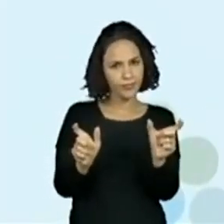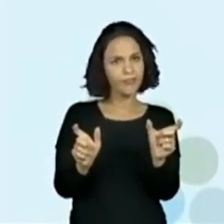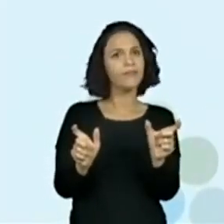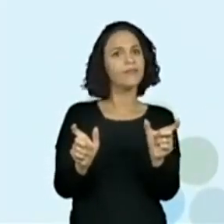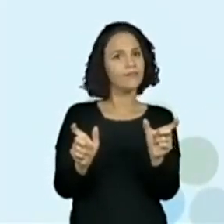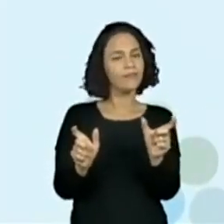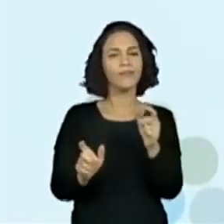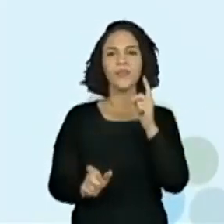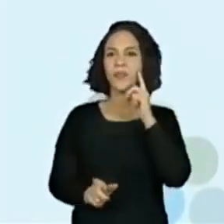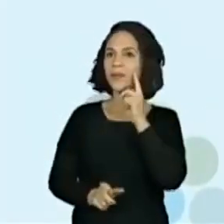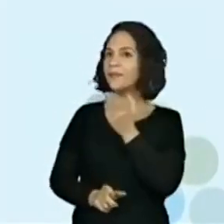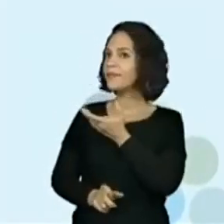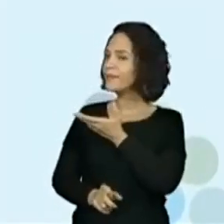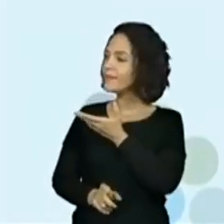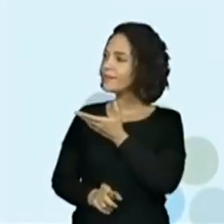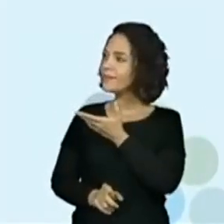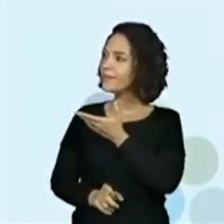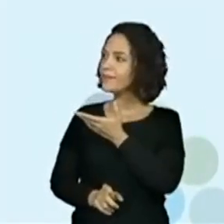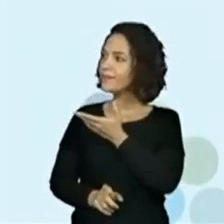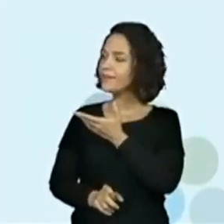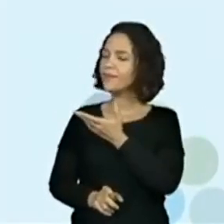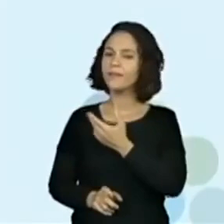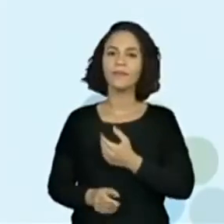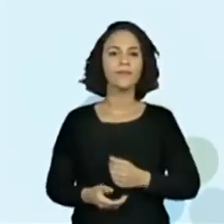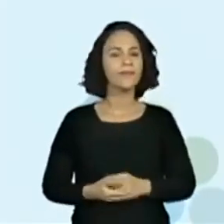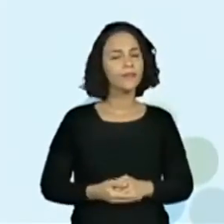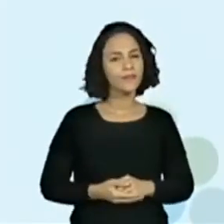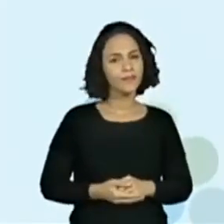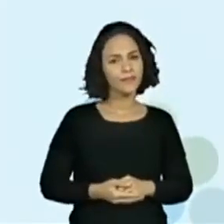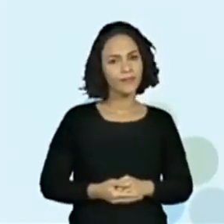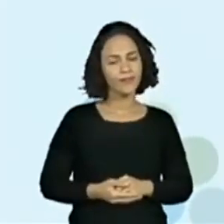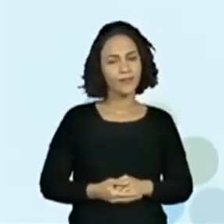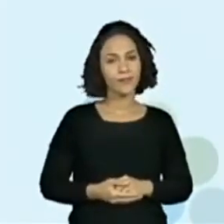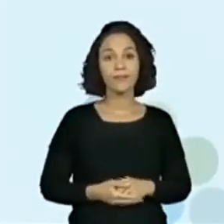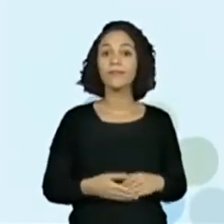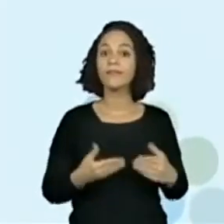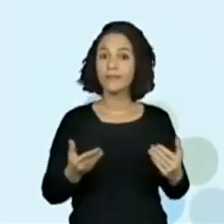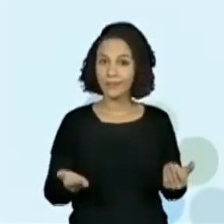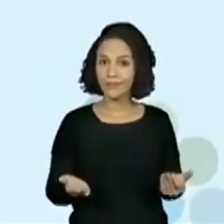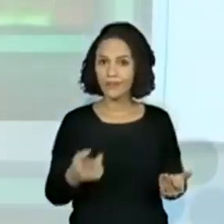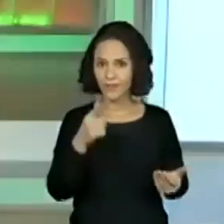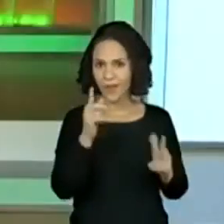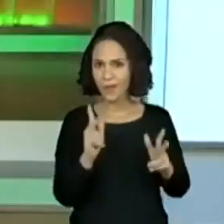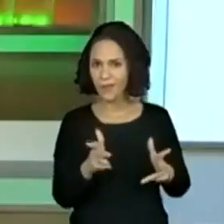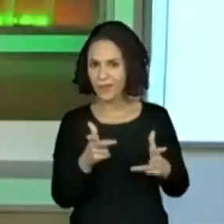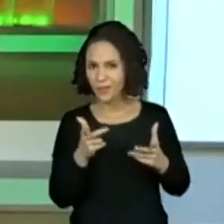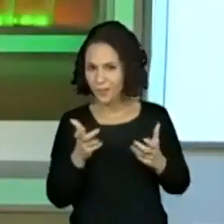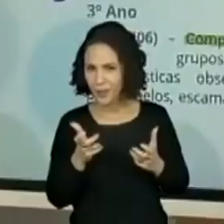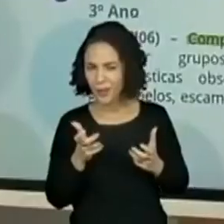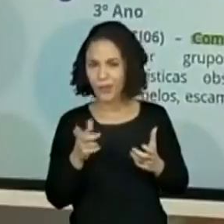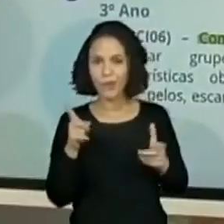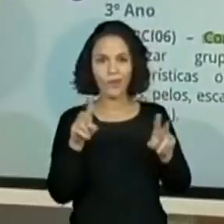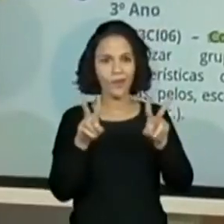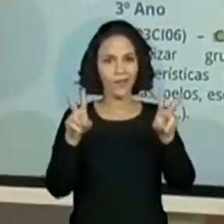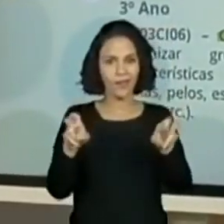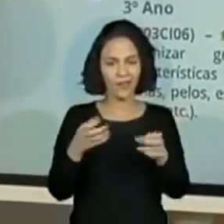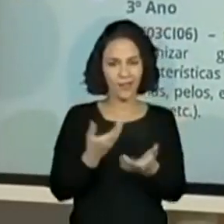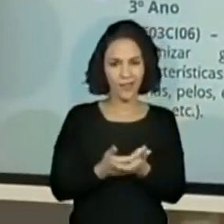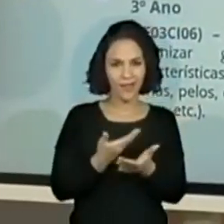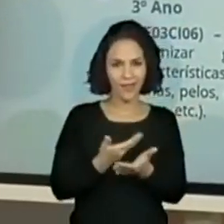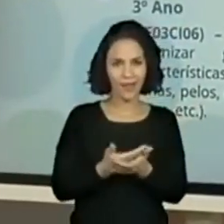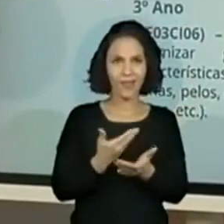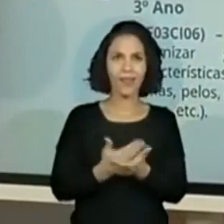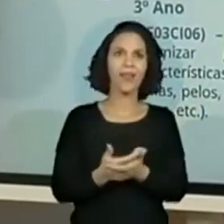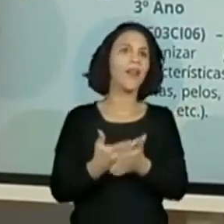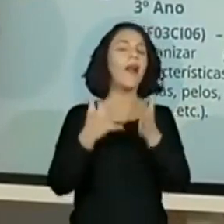Opa! Comparar alguns animais. Como vocês podem notar pelo título da aula,